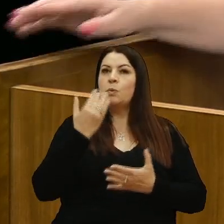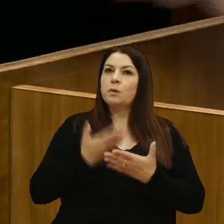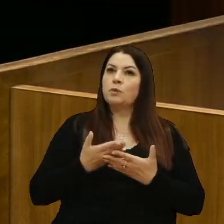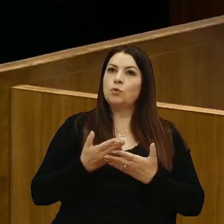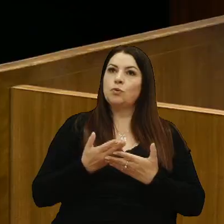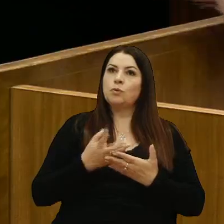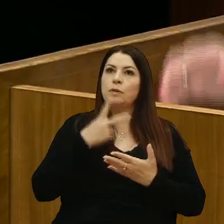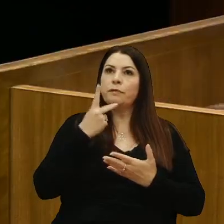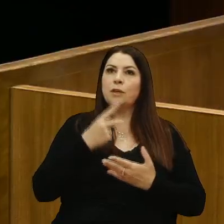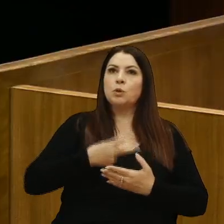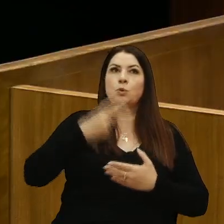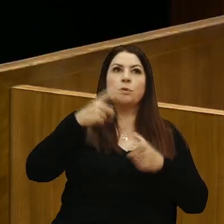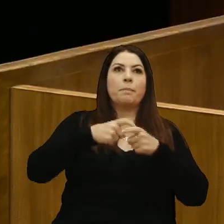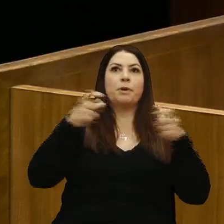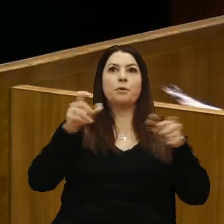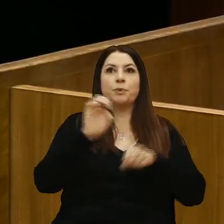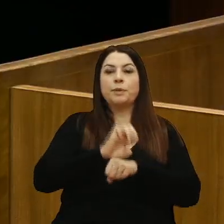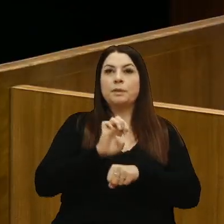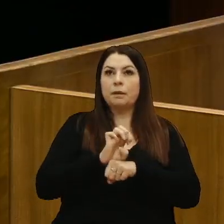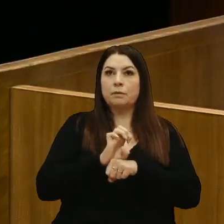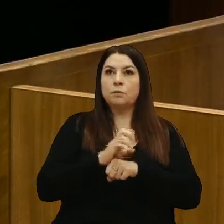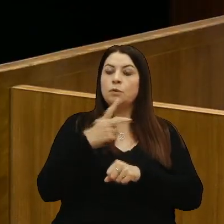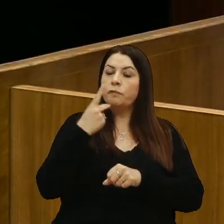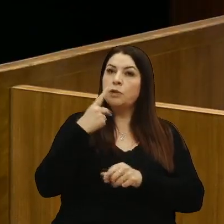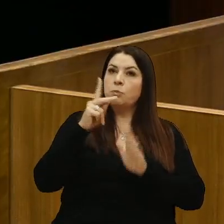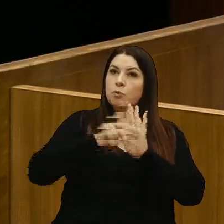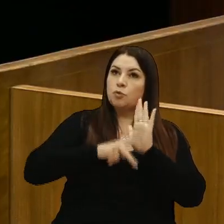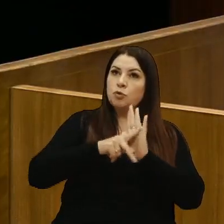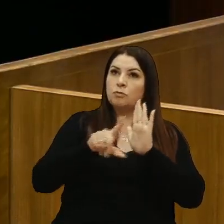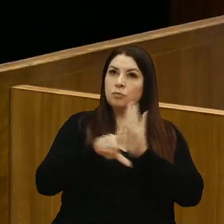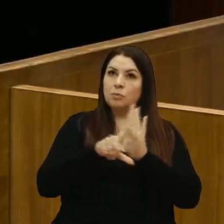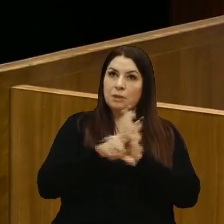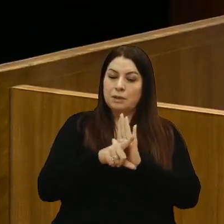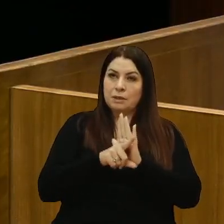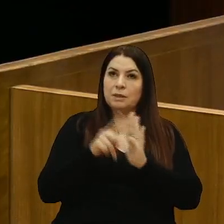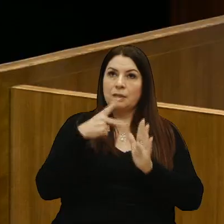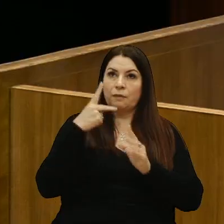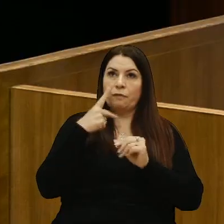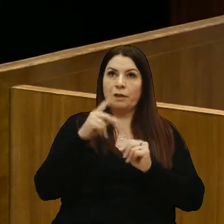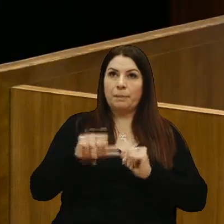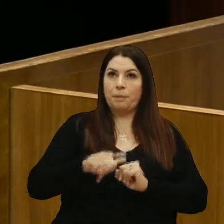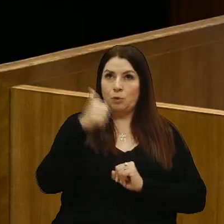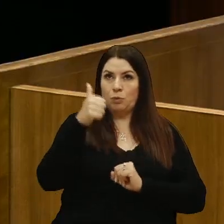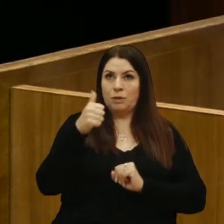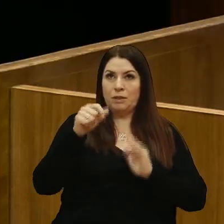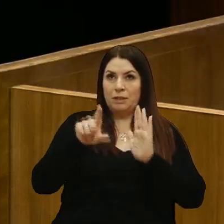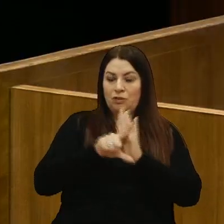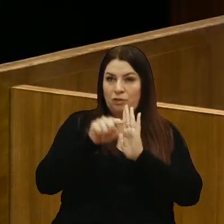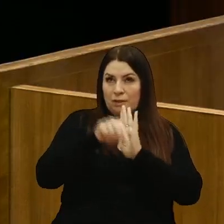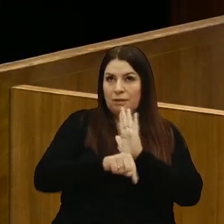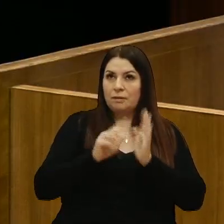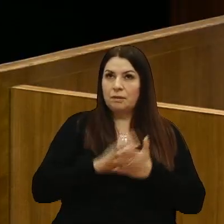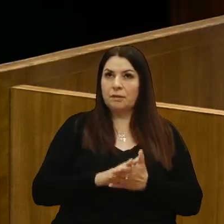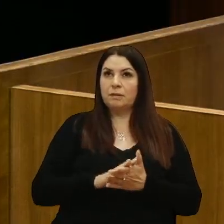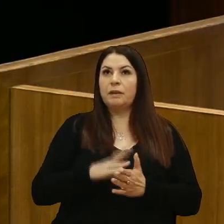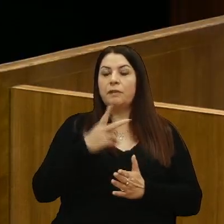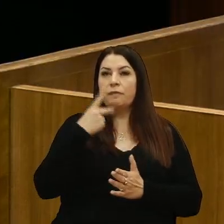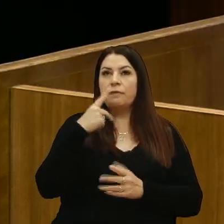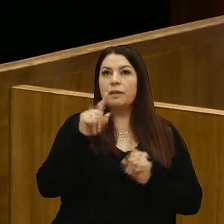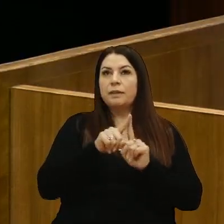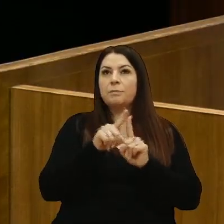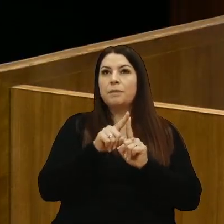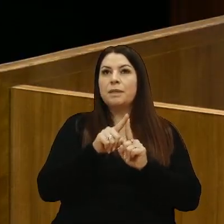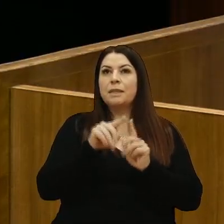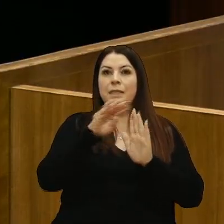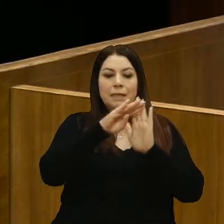a gente diz a segunda maior do Estado. E quando a gente tem um projeto de lei que fala da melhoria da legislação, que fala da questão